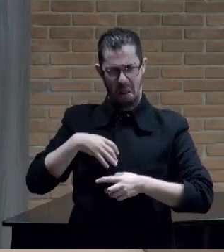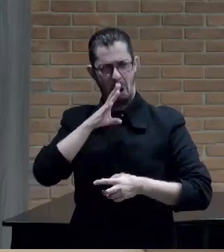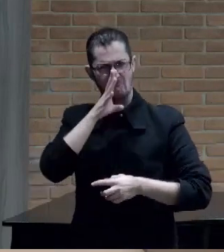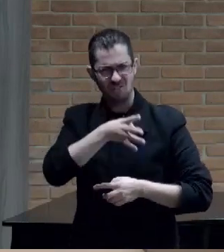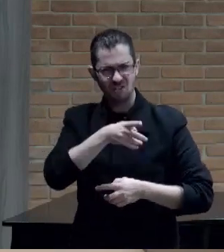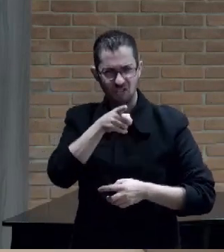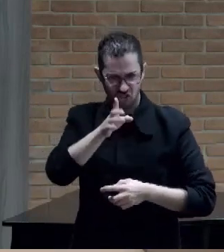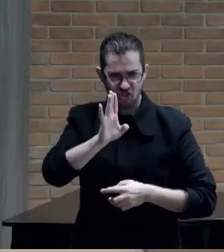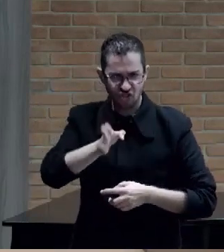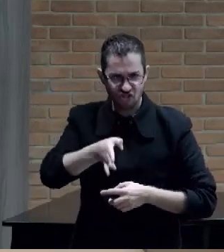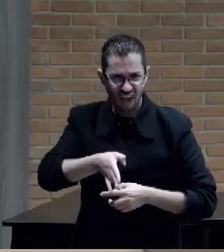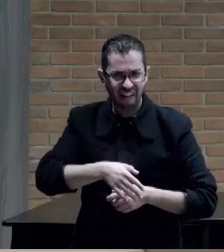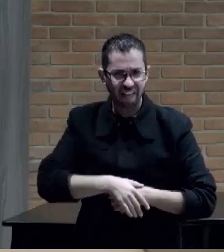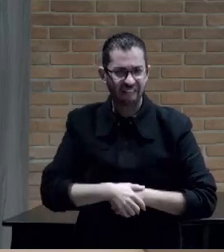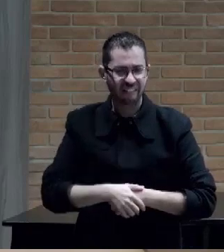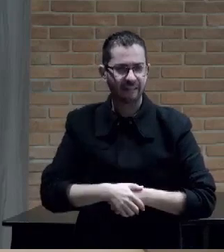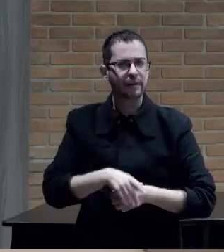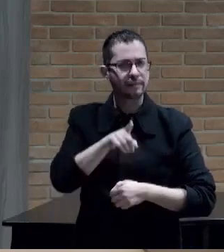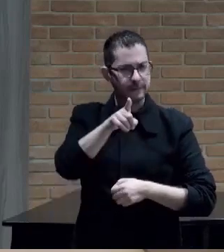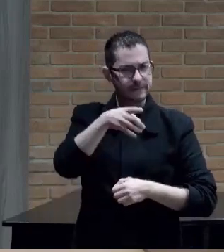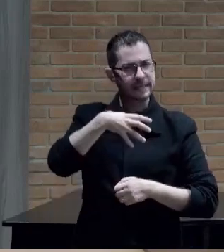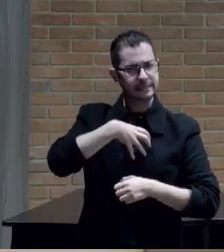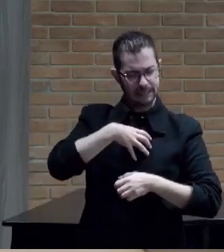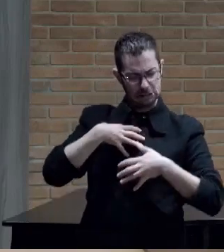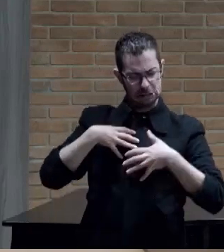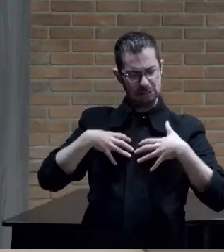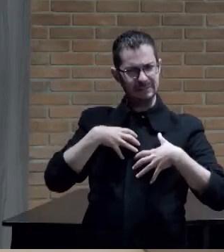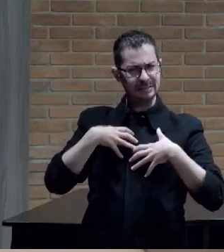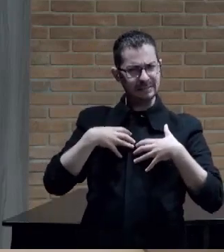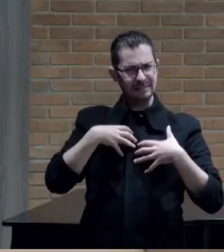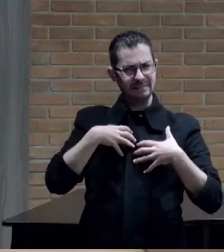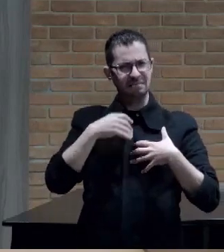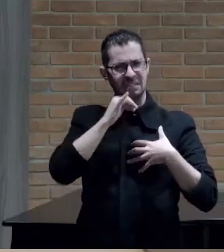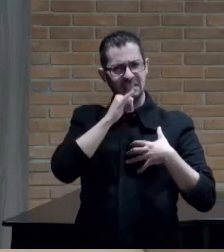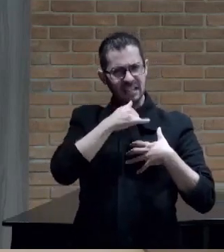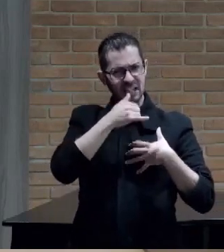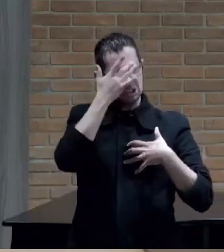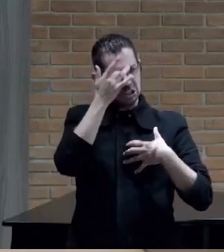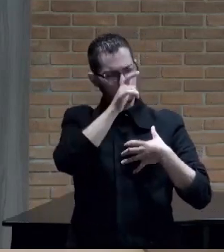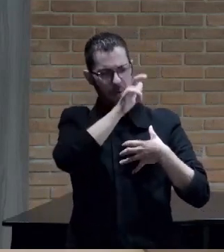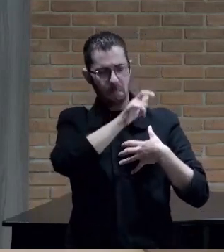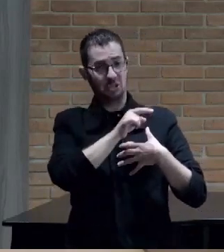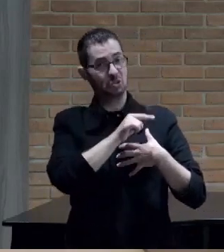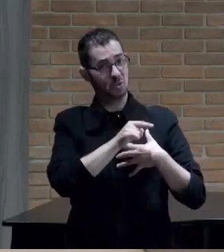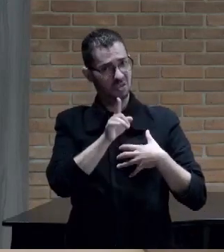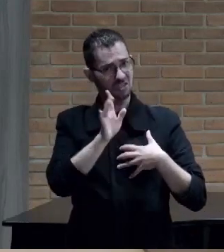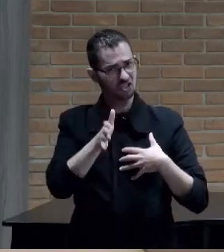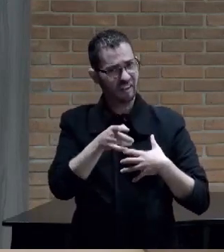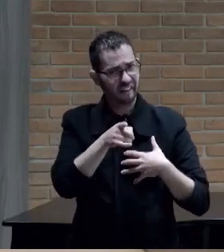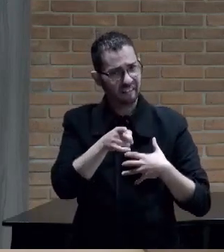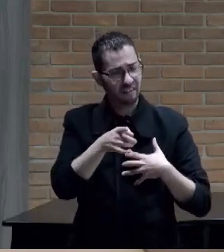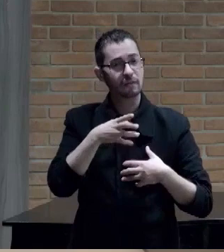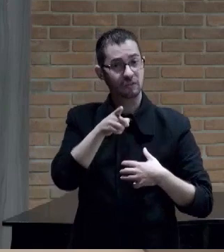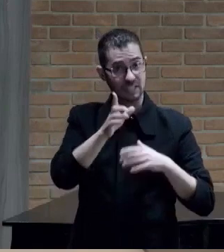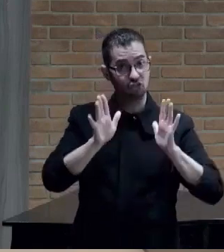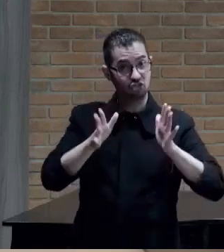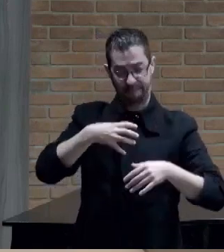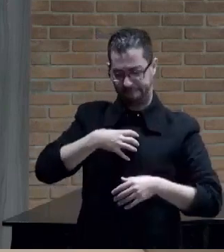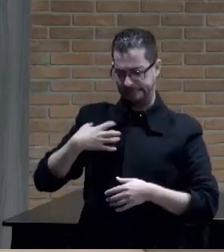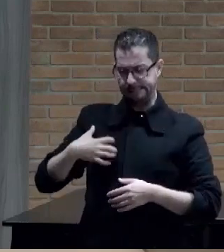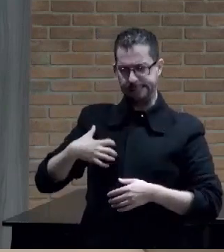Você está amargurado com alguém? Você fica zangado com aqueles